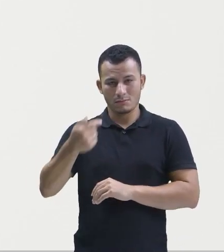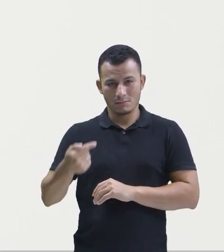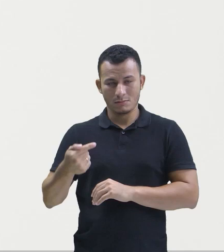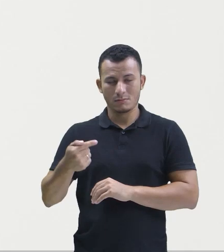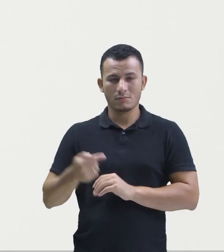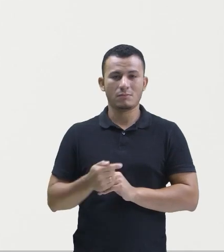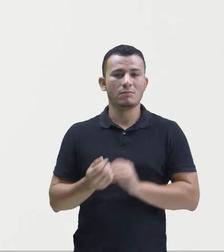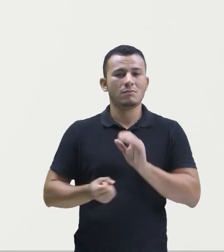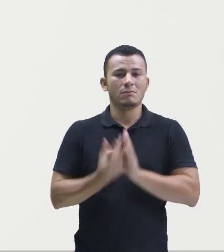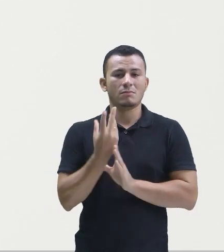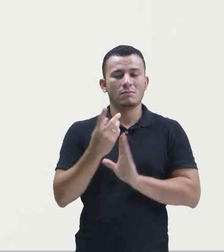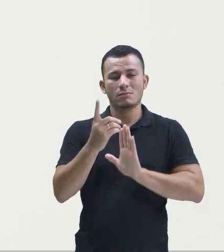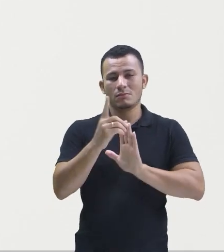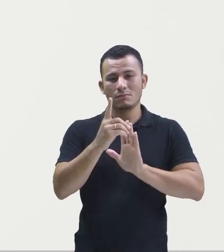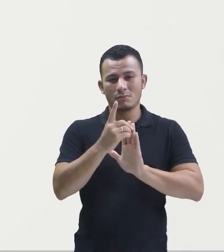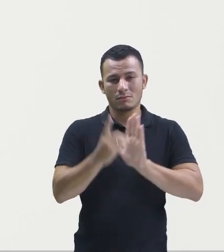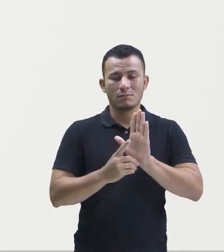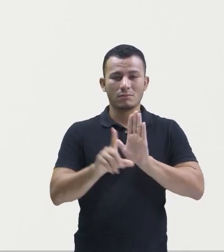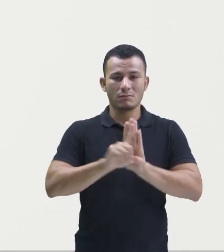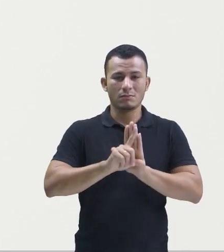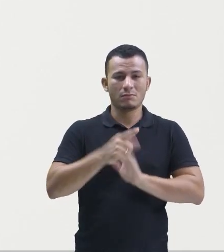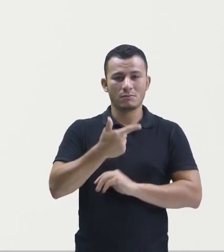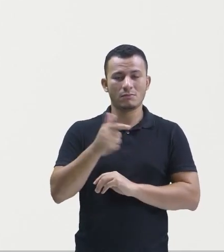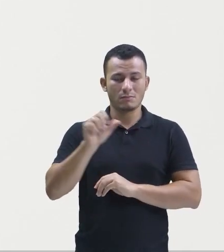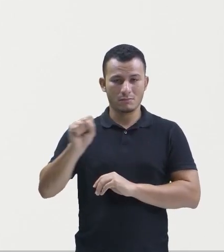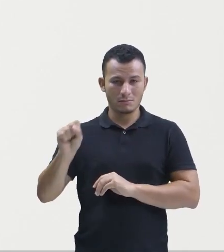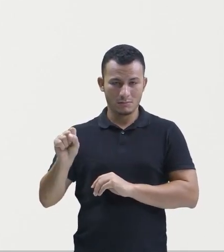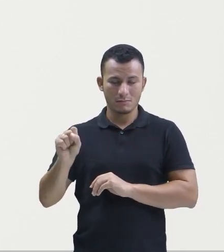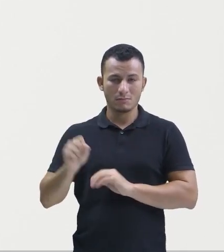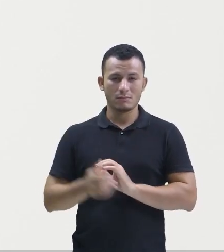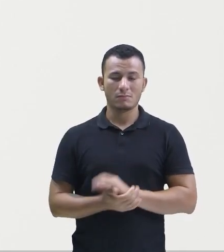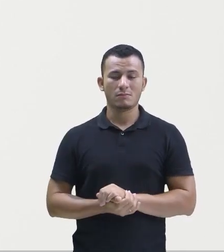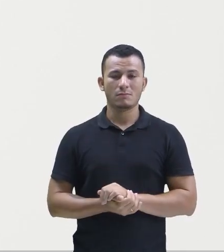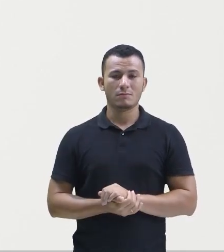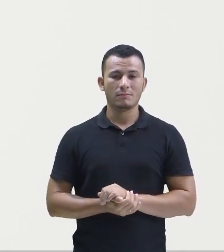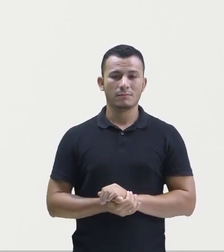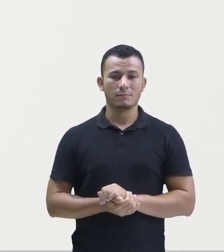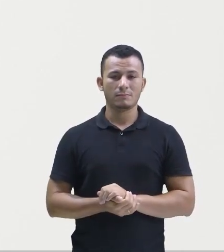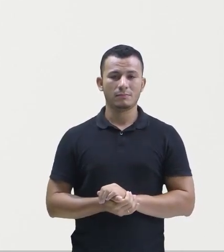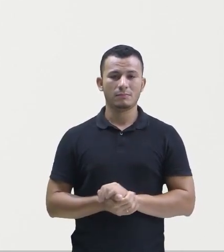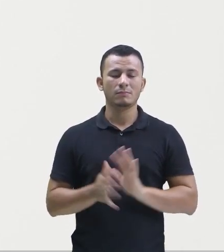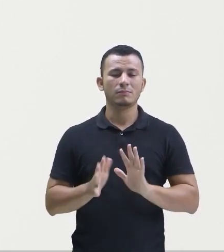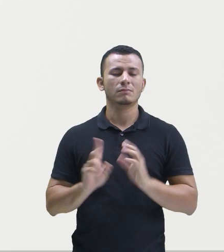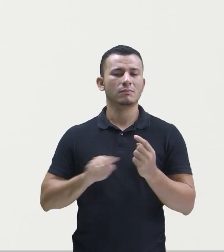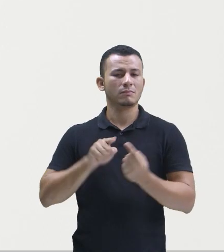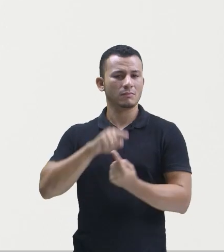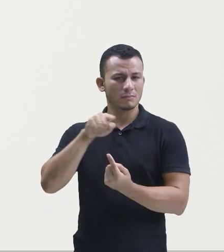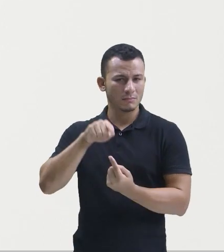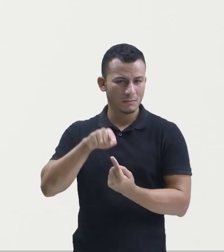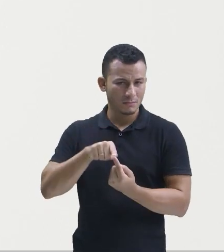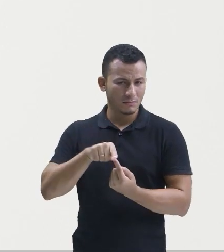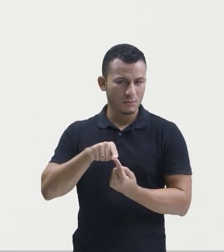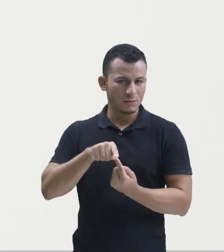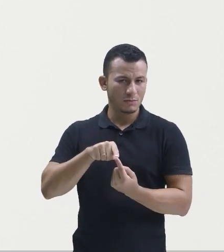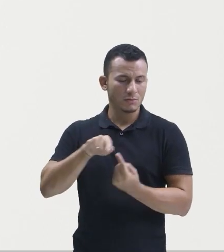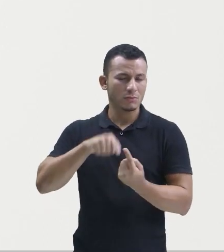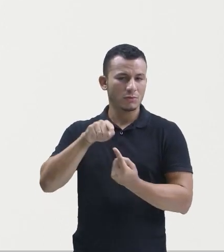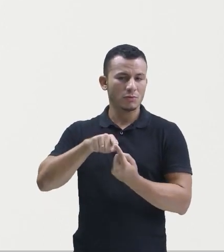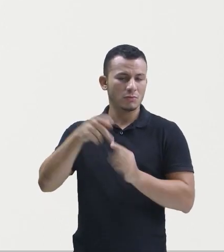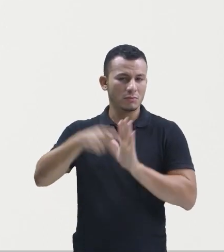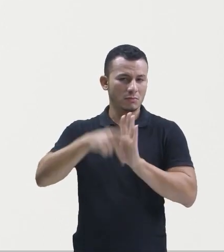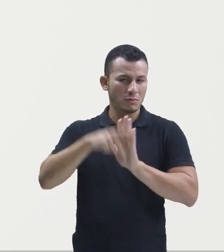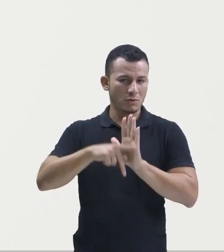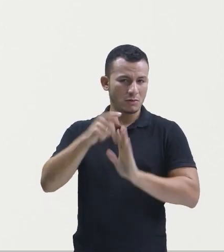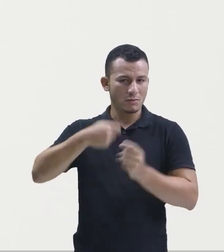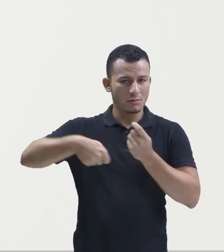do Decreto-Lei nº 288. Vamos lá. Qual é o objetivo principal desse modelo